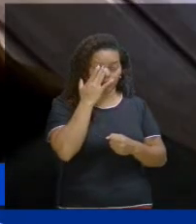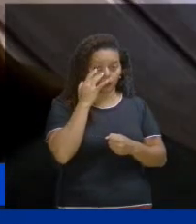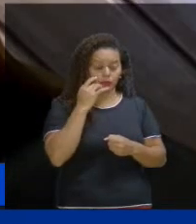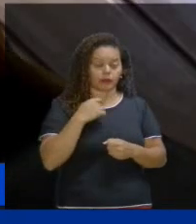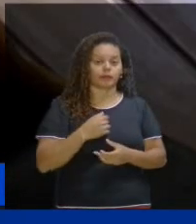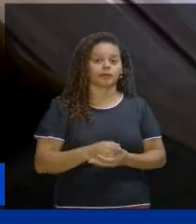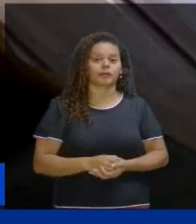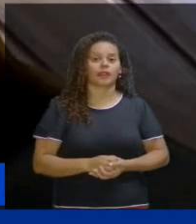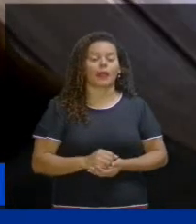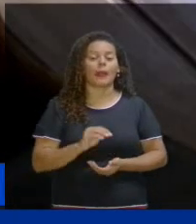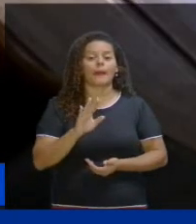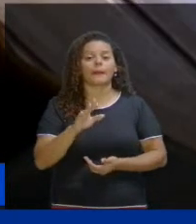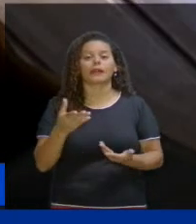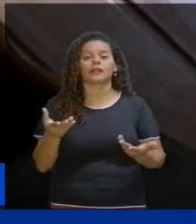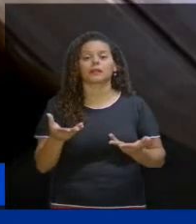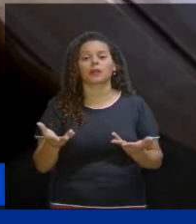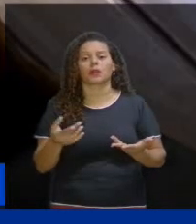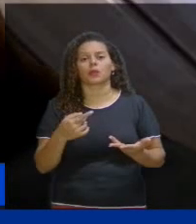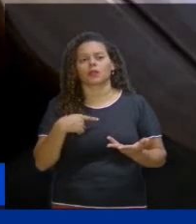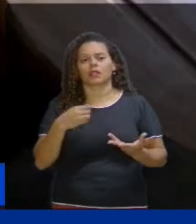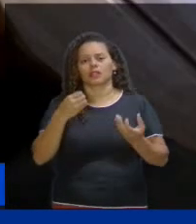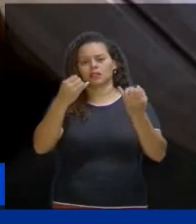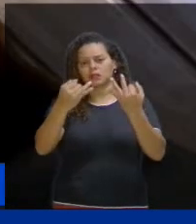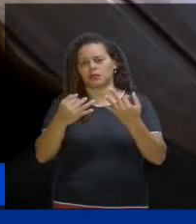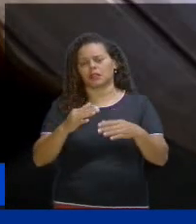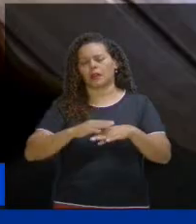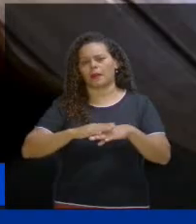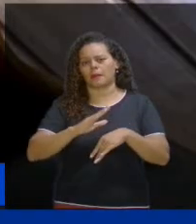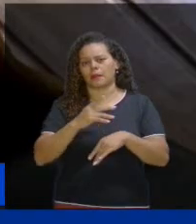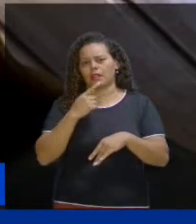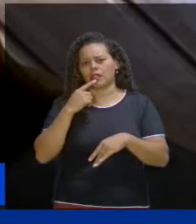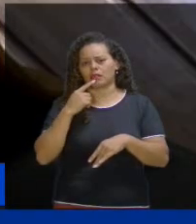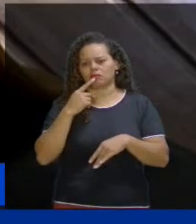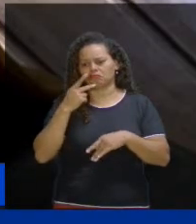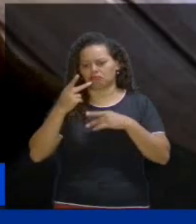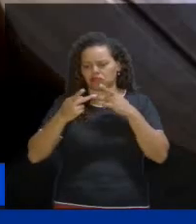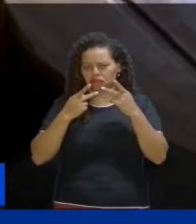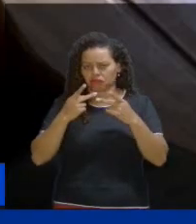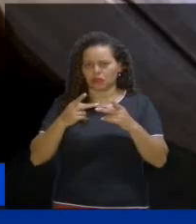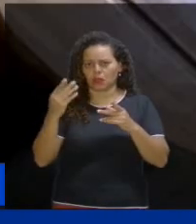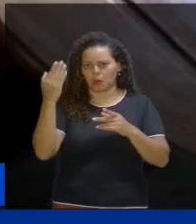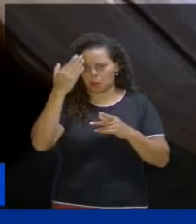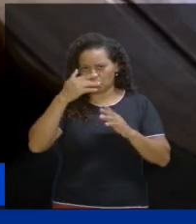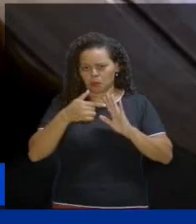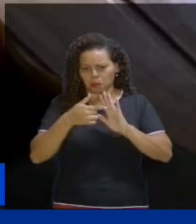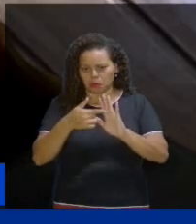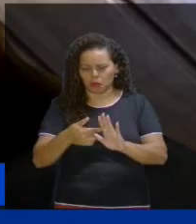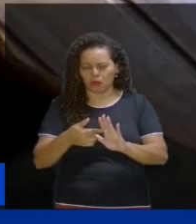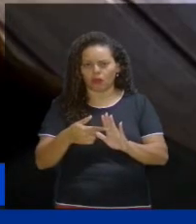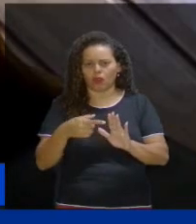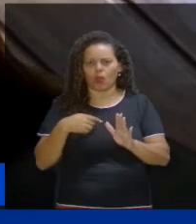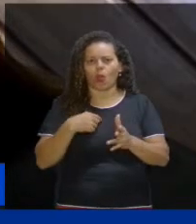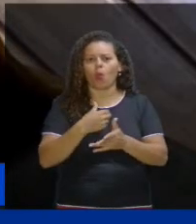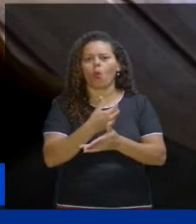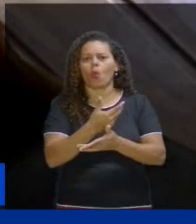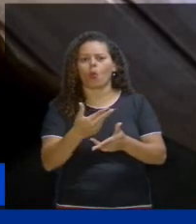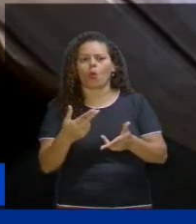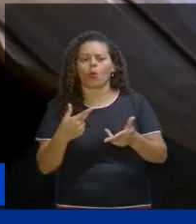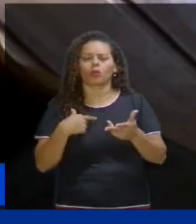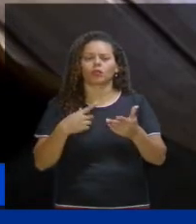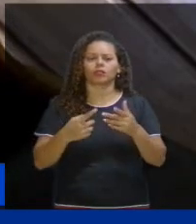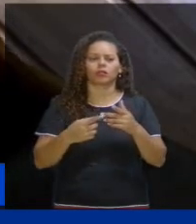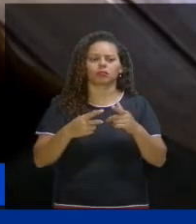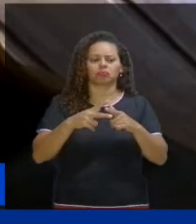declaração, por suposto caráter protelatório, pontuou que foram apresentados com os devidos requisitos de admissibilidade, com o objetivo